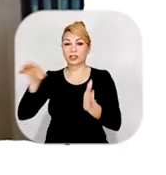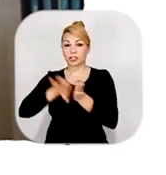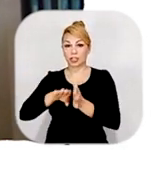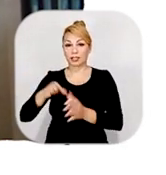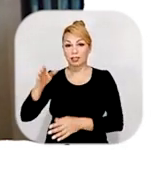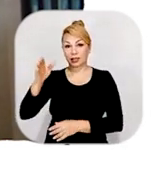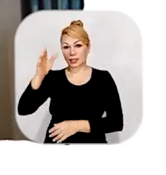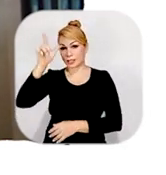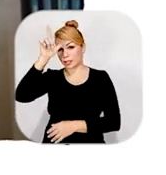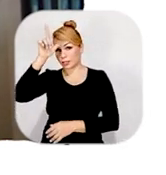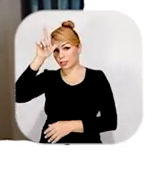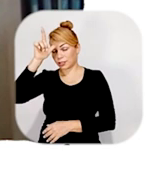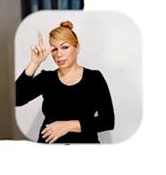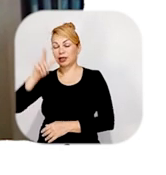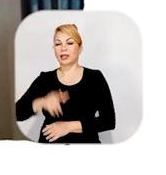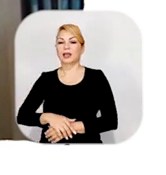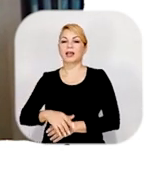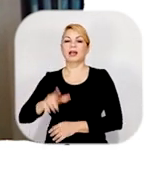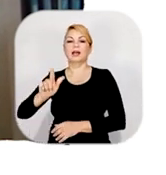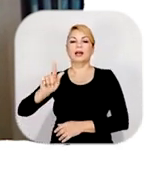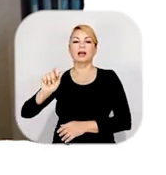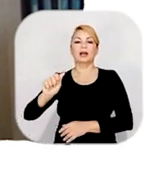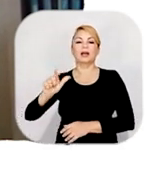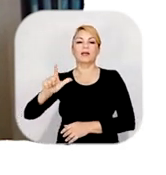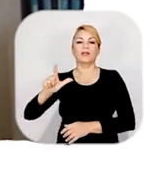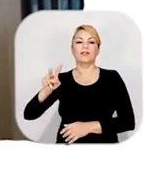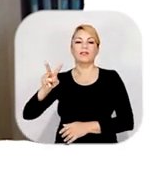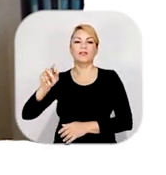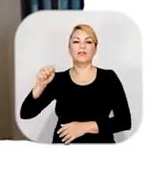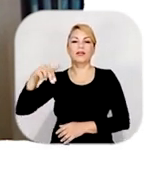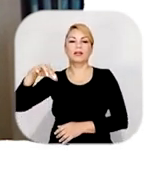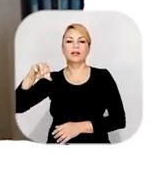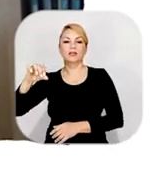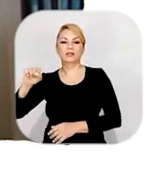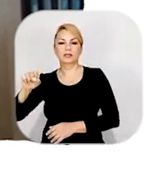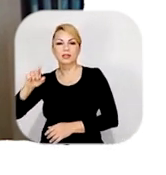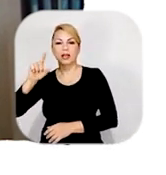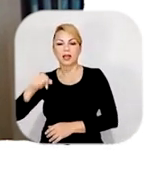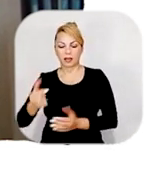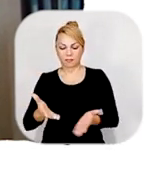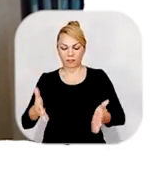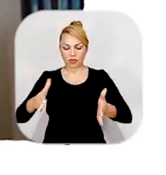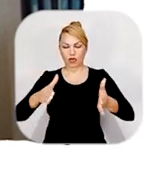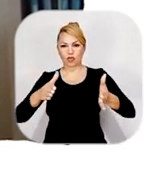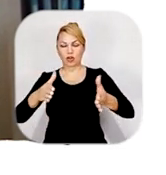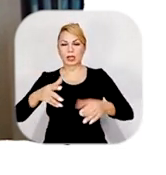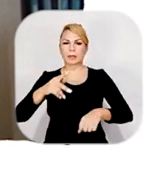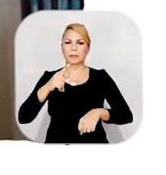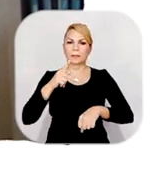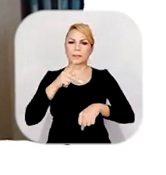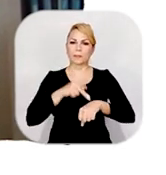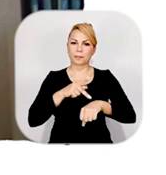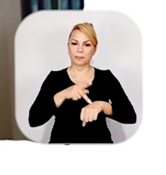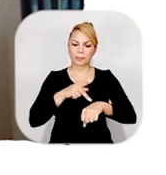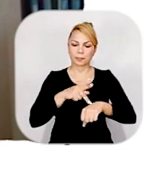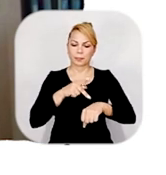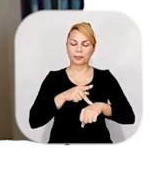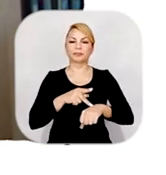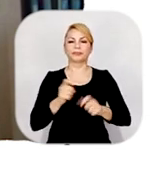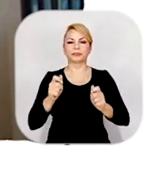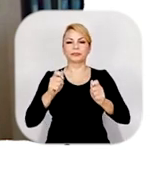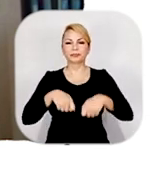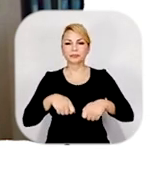faziam o que eles chamam de galvanos, né? Que era uma forma de metal, né? para poder reproduzir essa